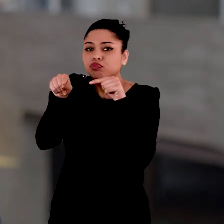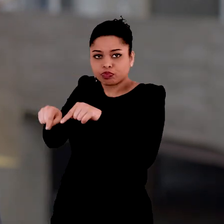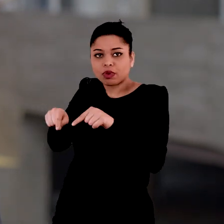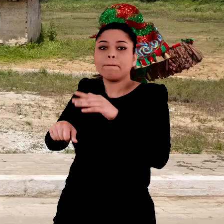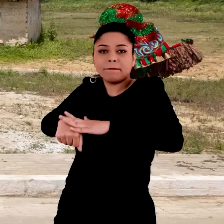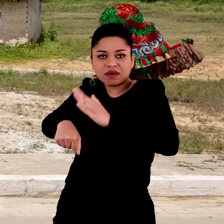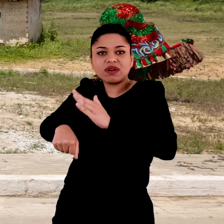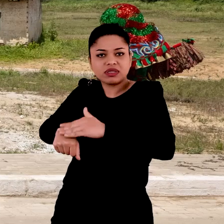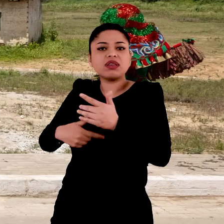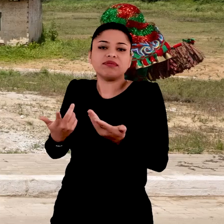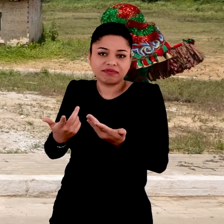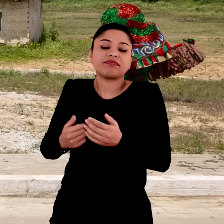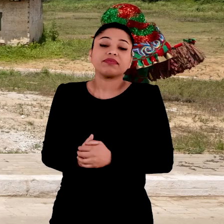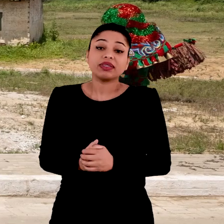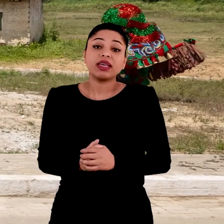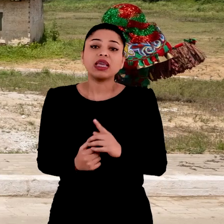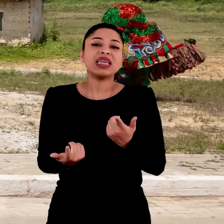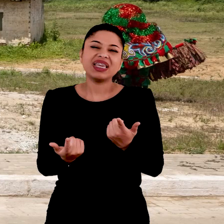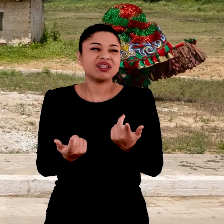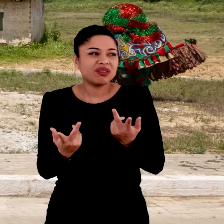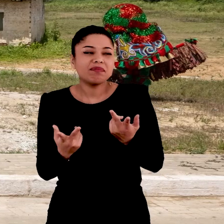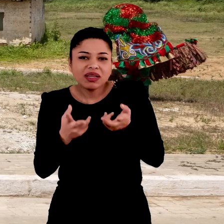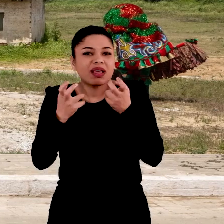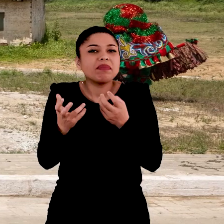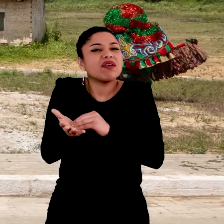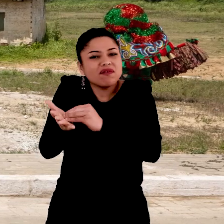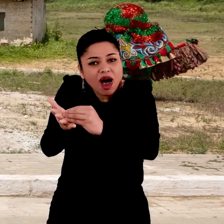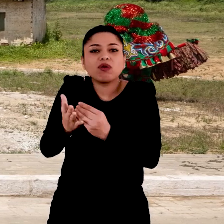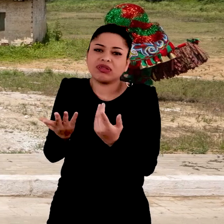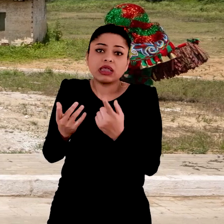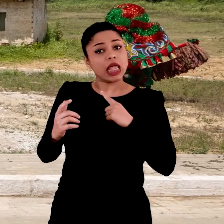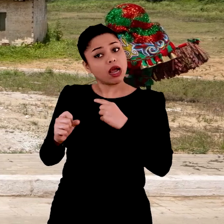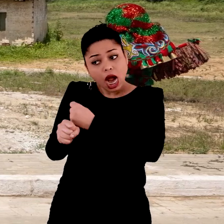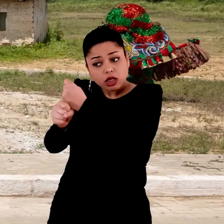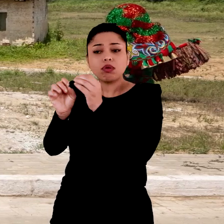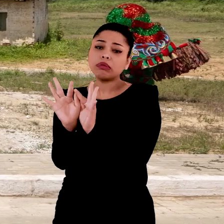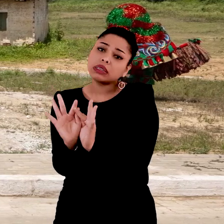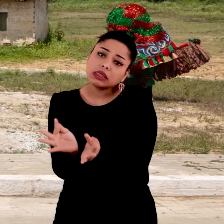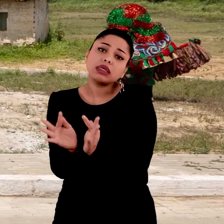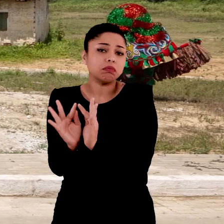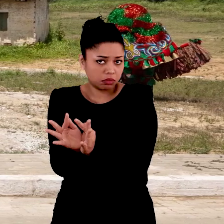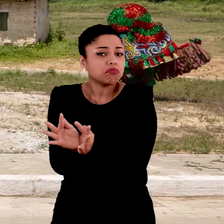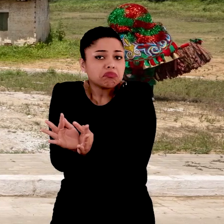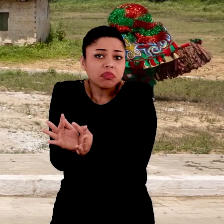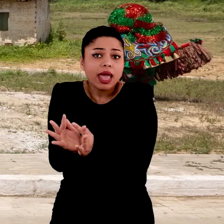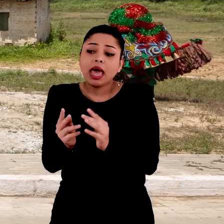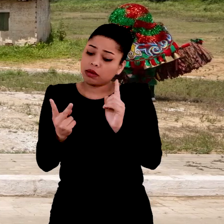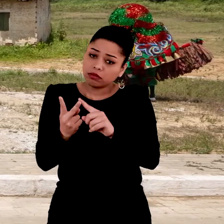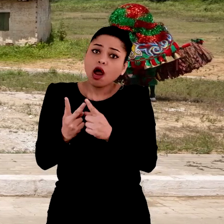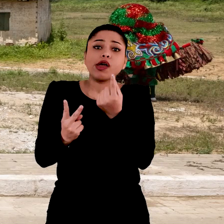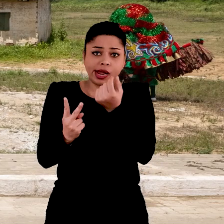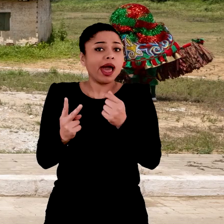fugisse um pouco, né, daquele estereótipo que comumente a gente vê, né, de habitações de interesse popular. E aí a gente empregou, através de